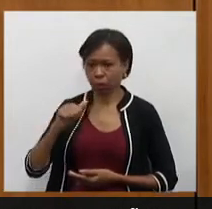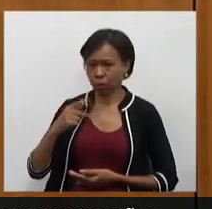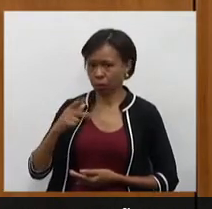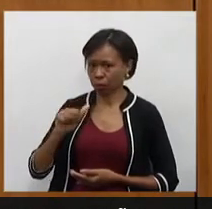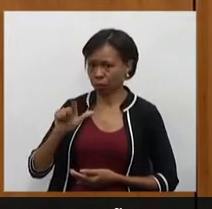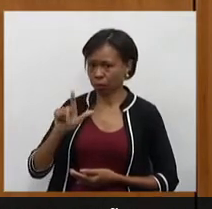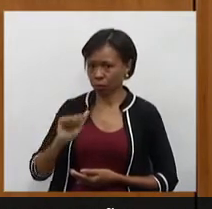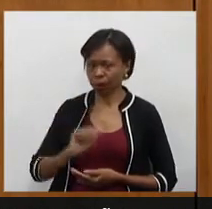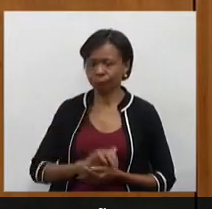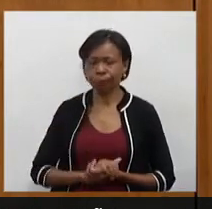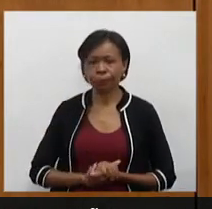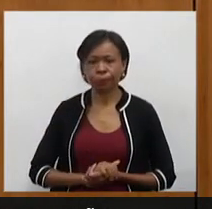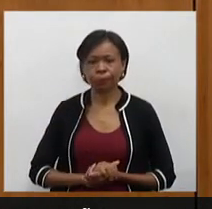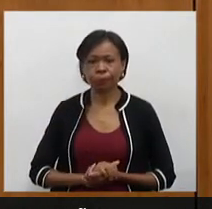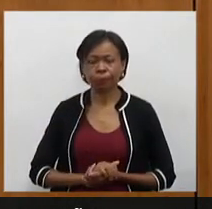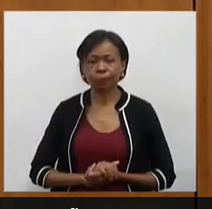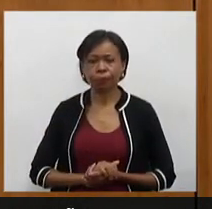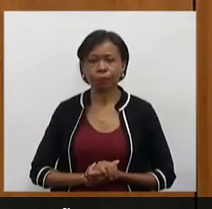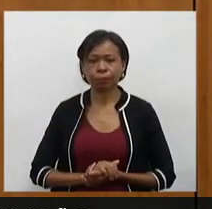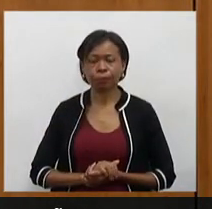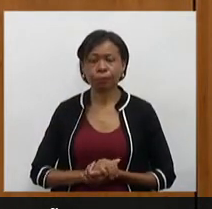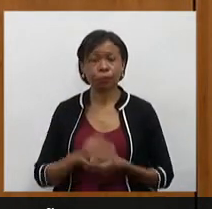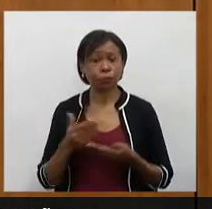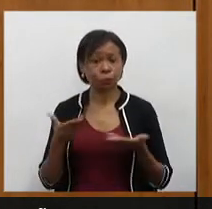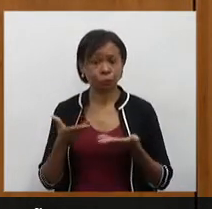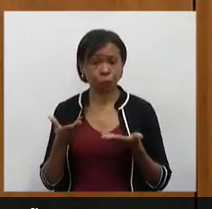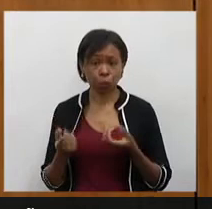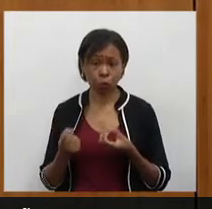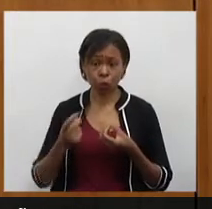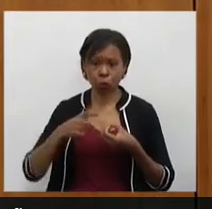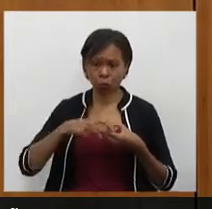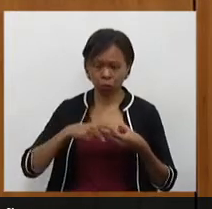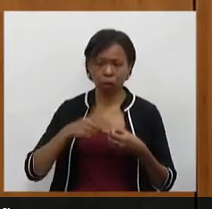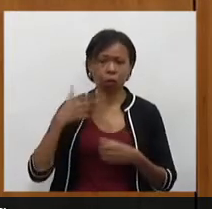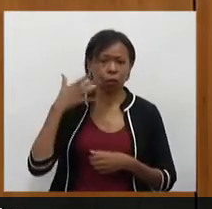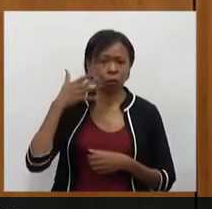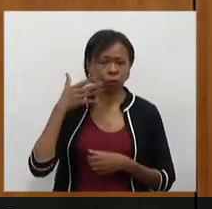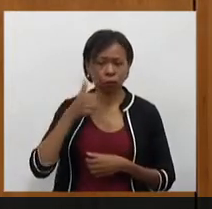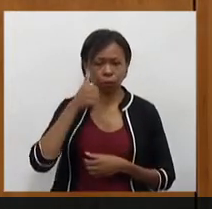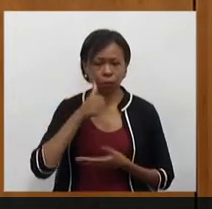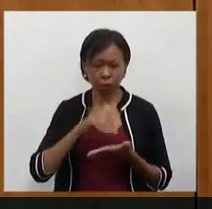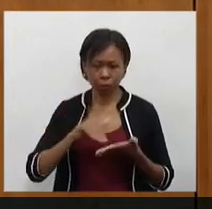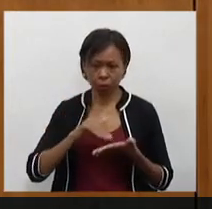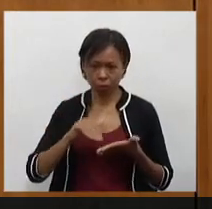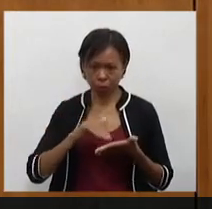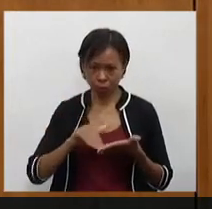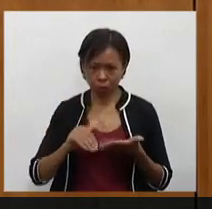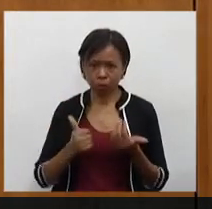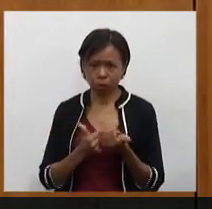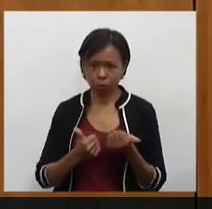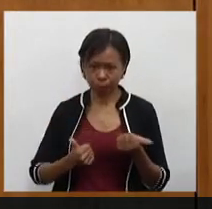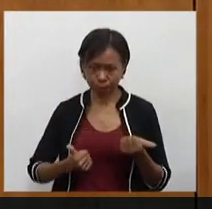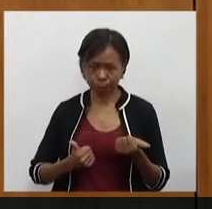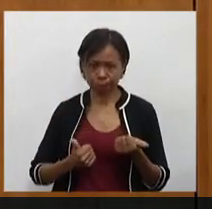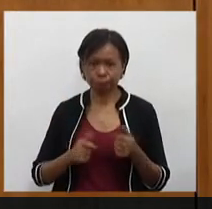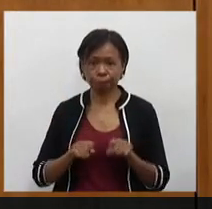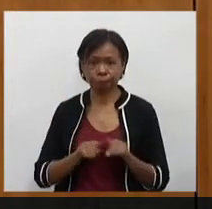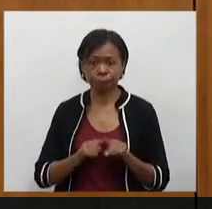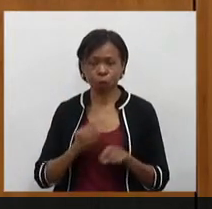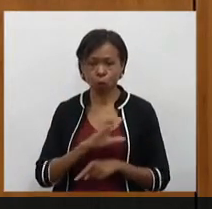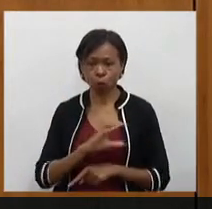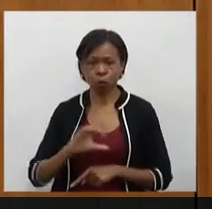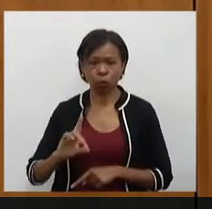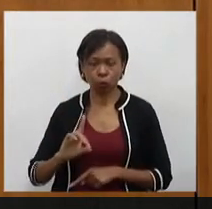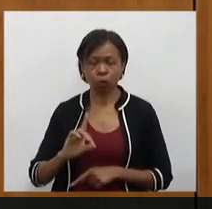das falas, e aí retornaremos a fala para nossa subsecretária, o nosso subsecretário, também o coordenador, né,